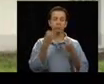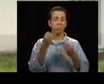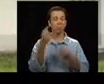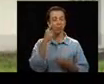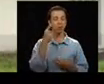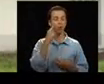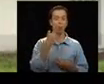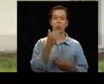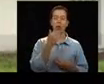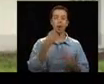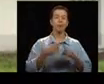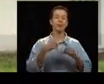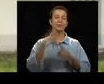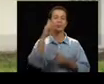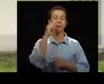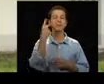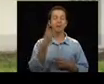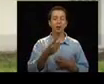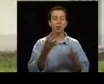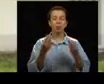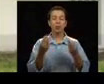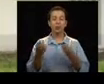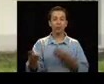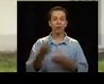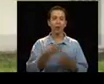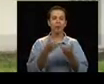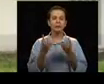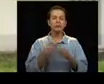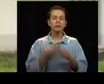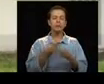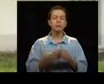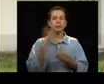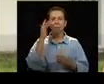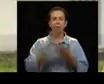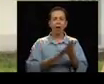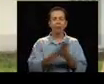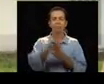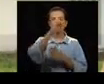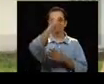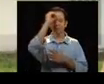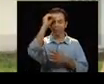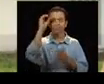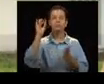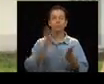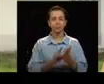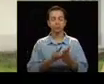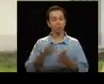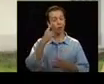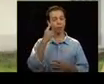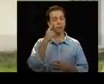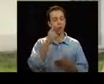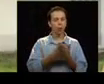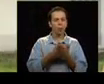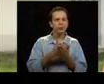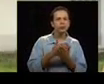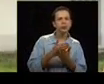conseguir devido às dificuldades deles, porque eles chegaram para mim cruz, né? Não sabiam nada. Aí eu comecei,